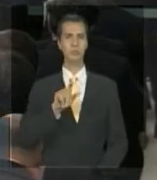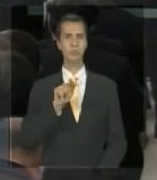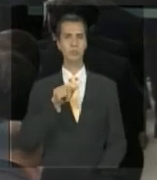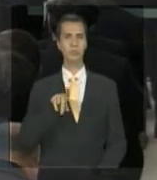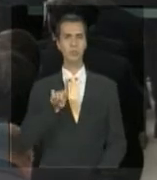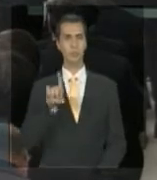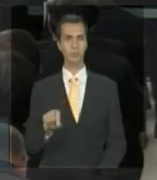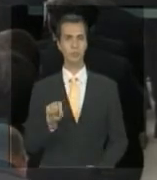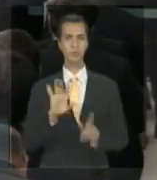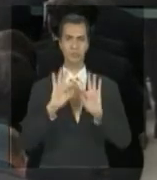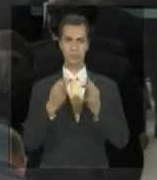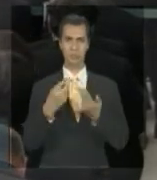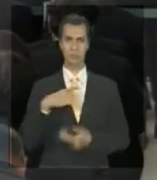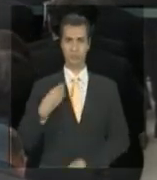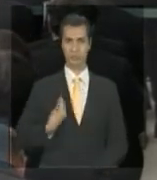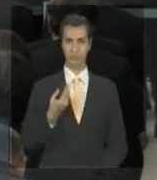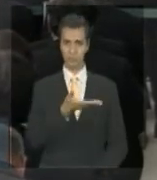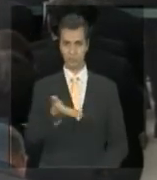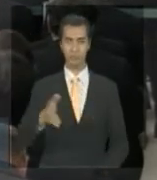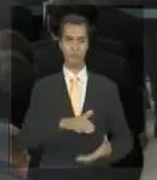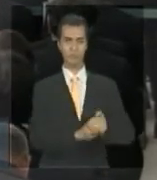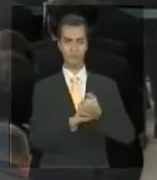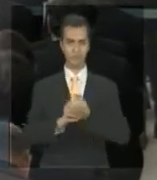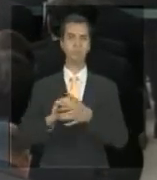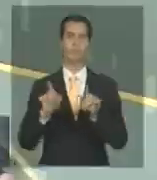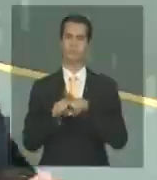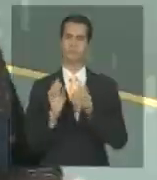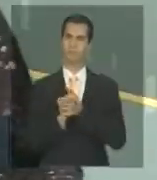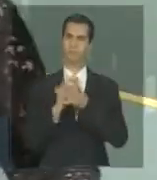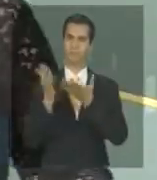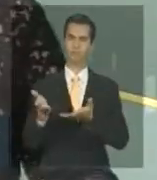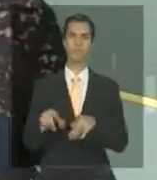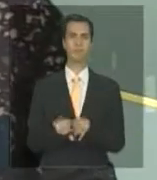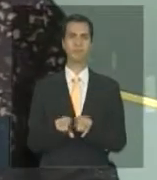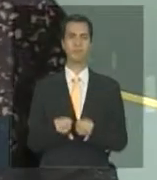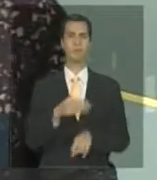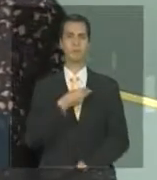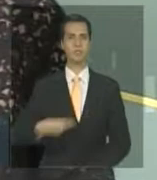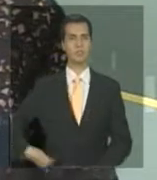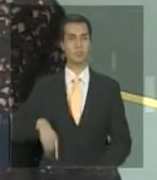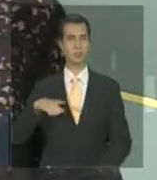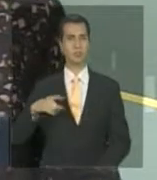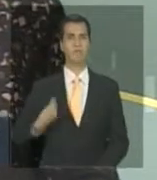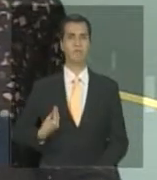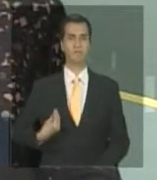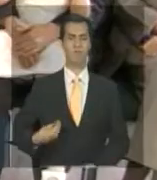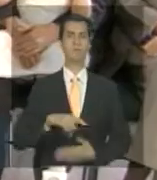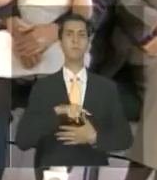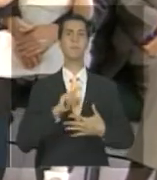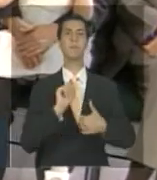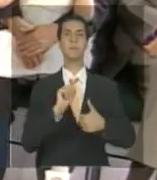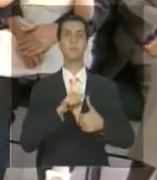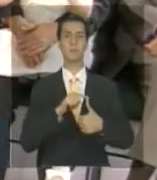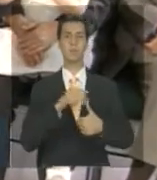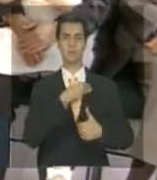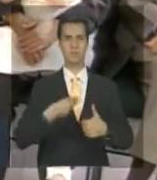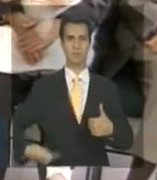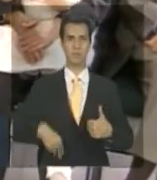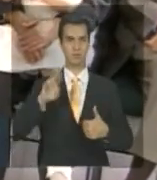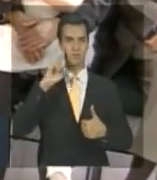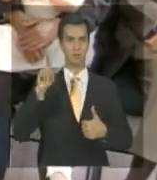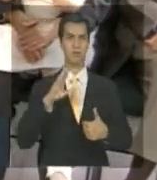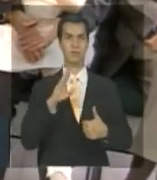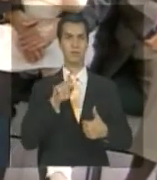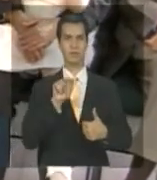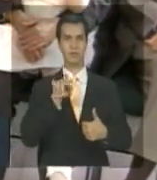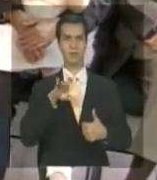Ribeiro. Queria cumprimentar também os ministros aqui presentes. Ministra da Casa Civil,